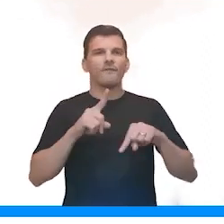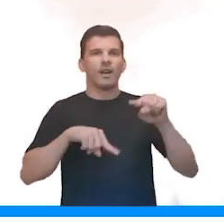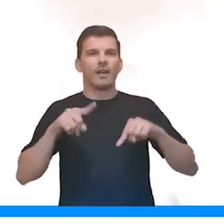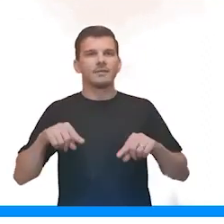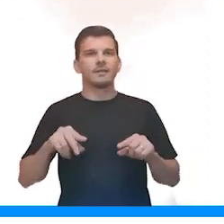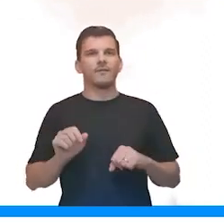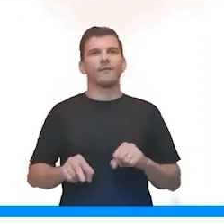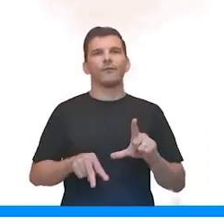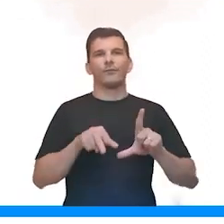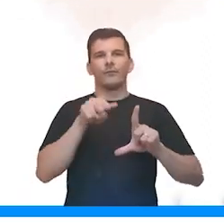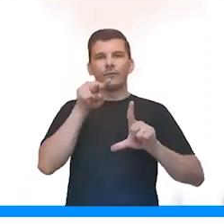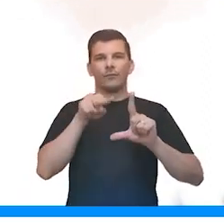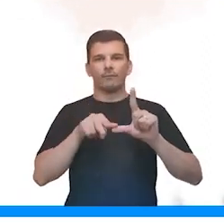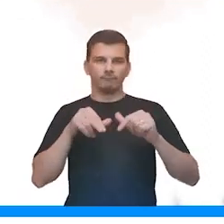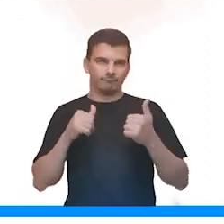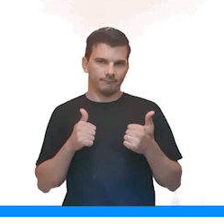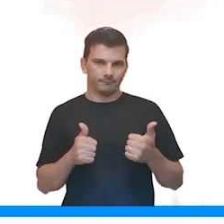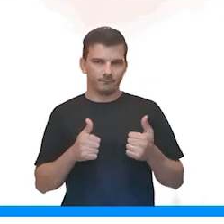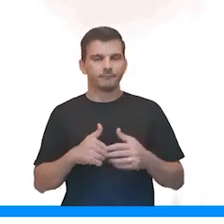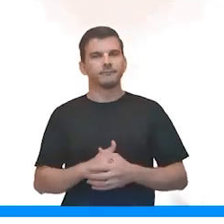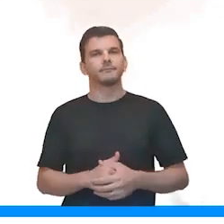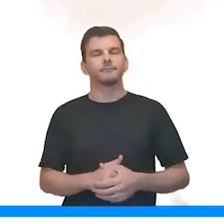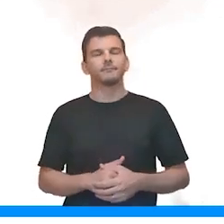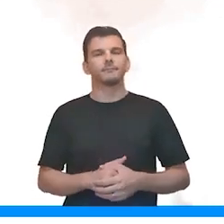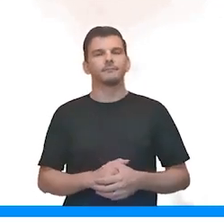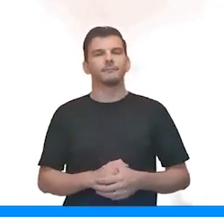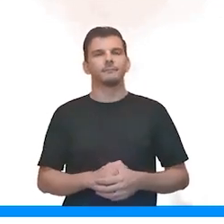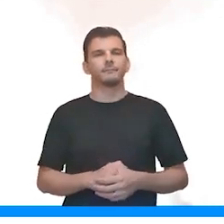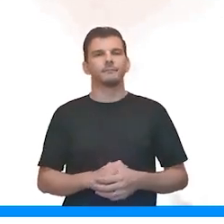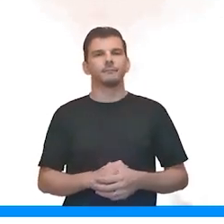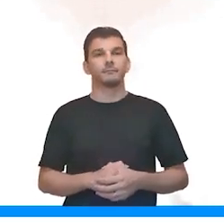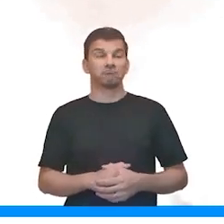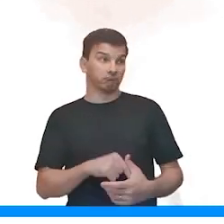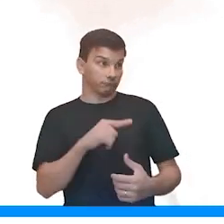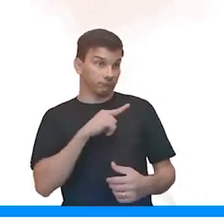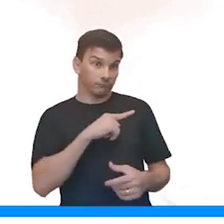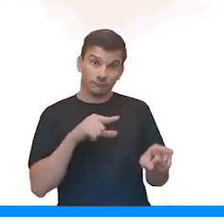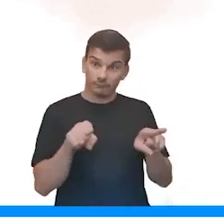né? Pressão vezes variação de volume, tá bom? Então é assim que a gente calcula o trabalho de um gás.